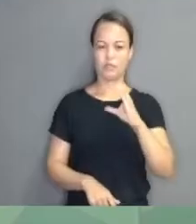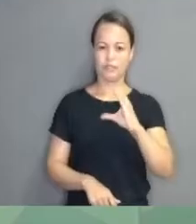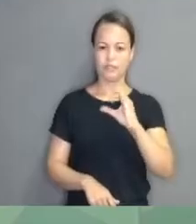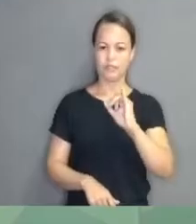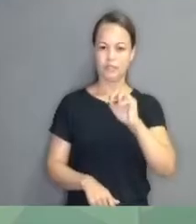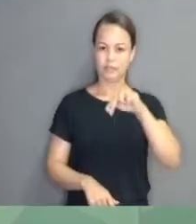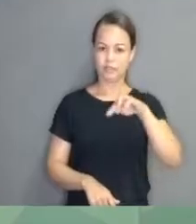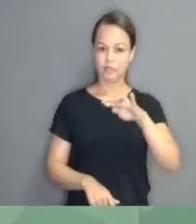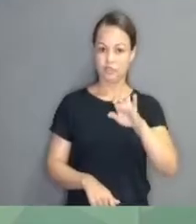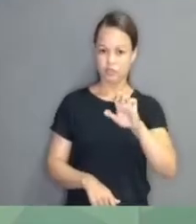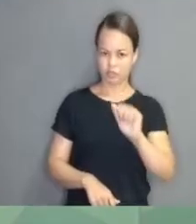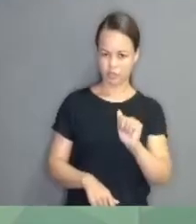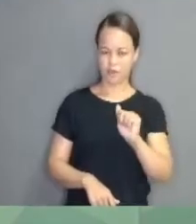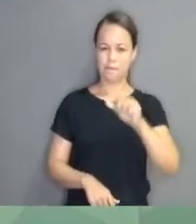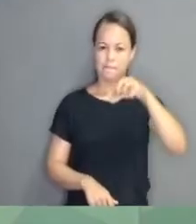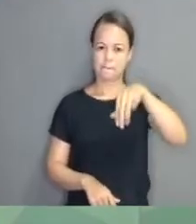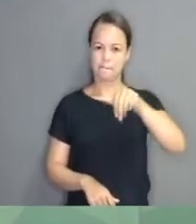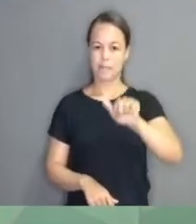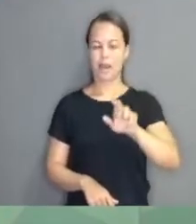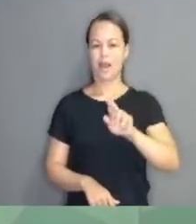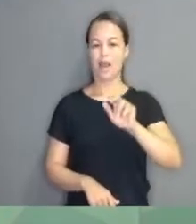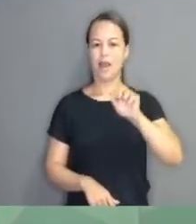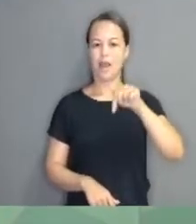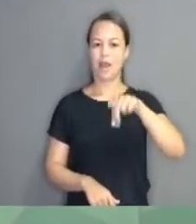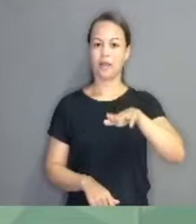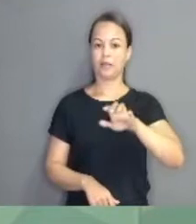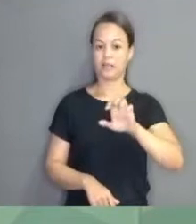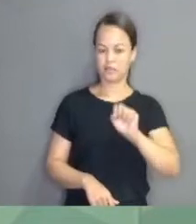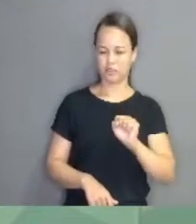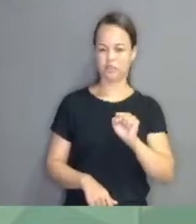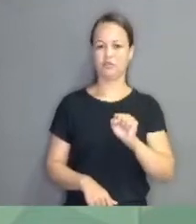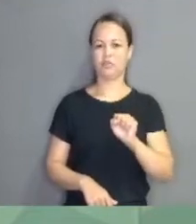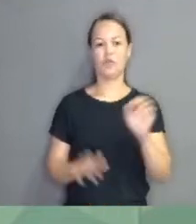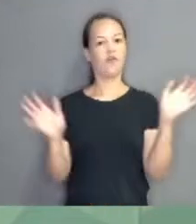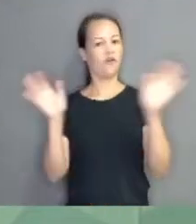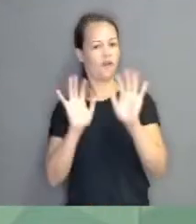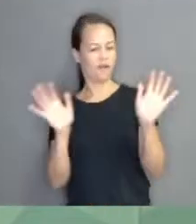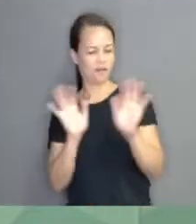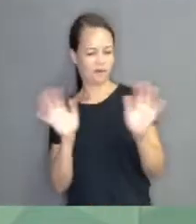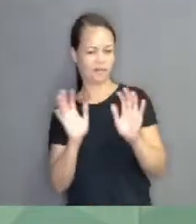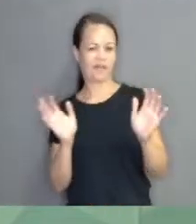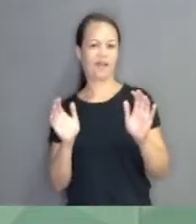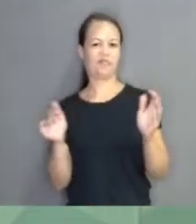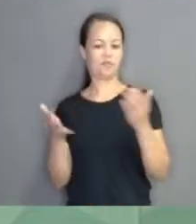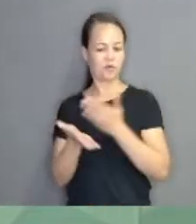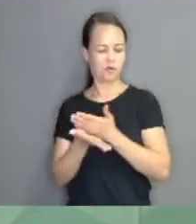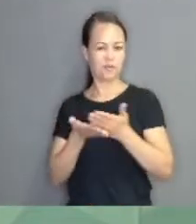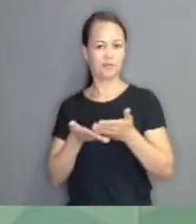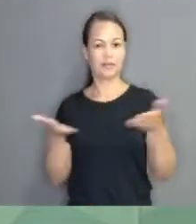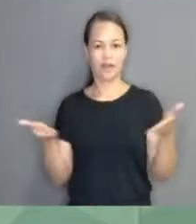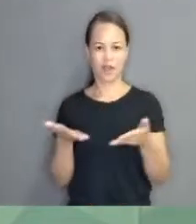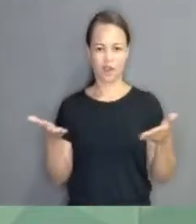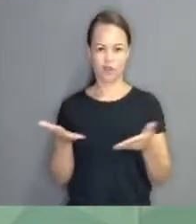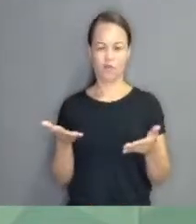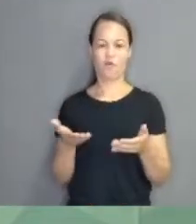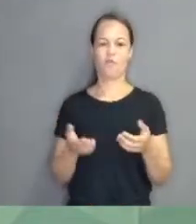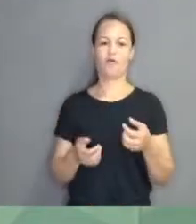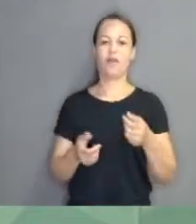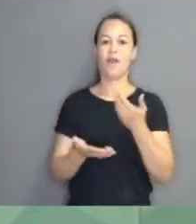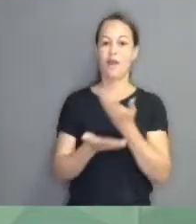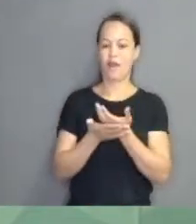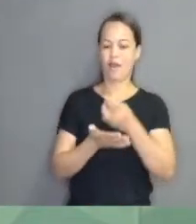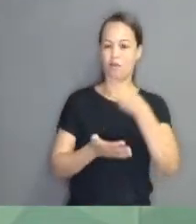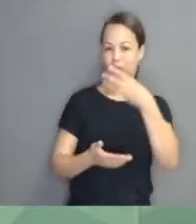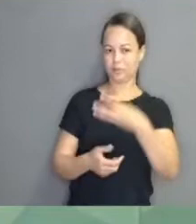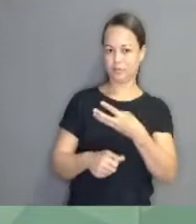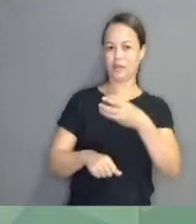o Olá pessoal tudo bem vamos dar início agora a nossa aula 3 de língua portuguesa eu sou a professora